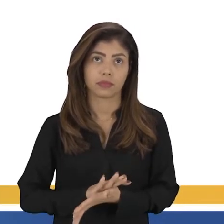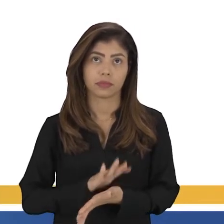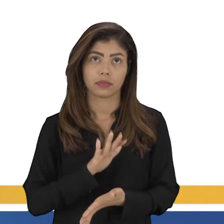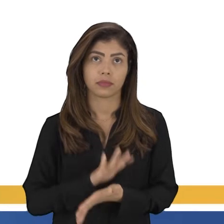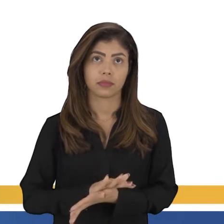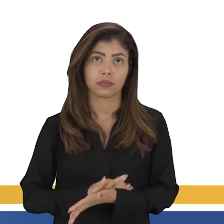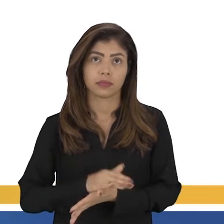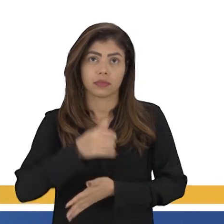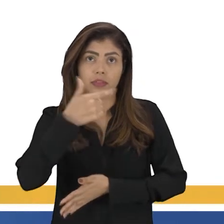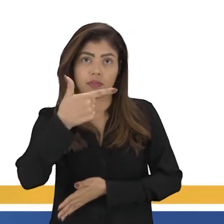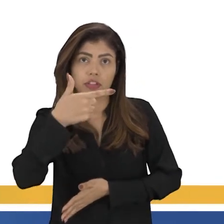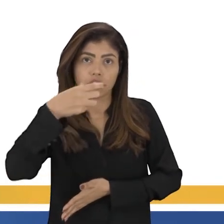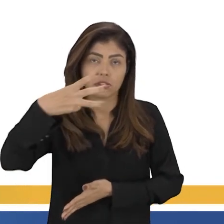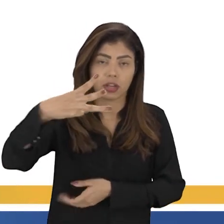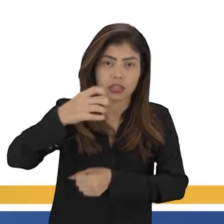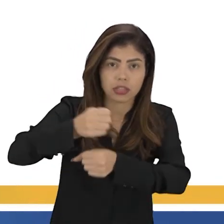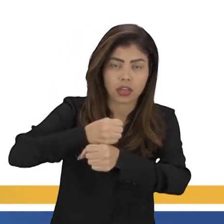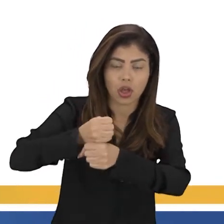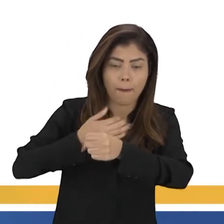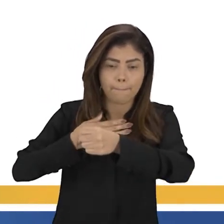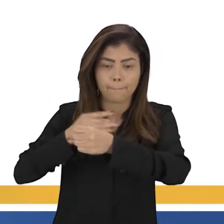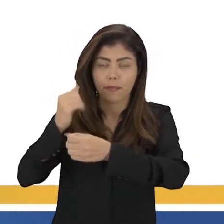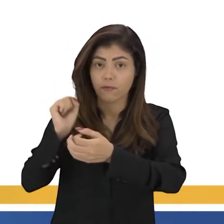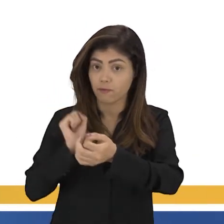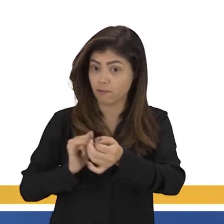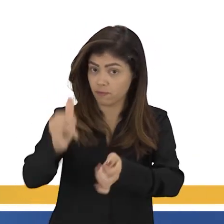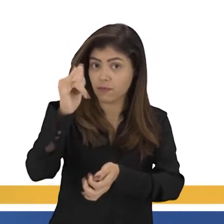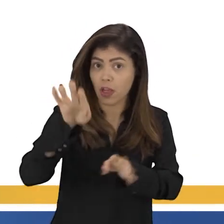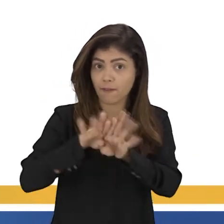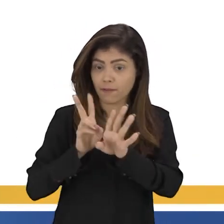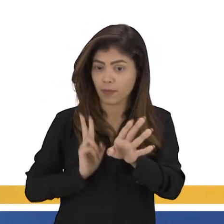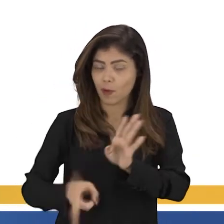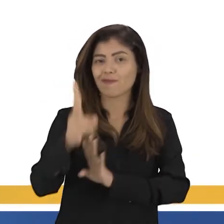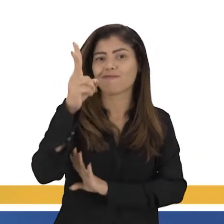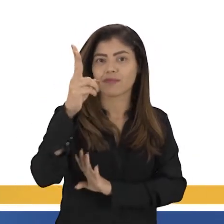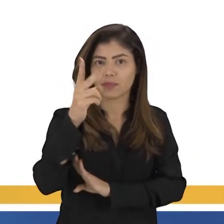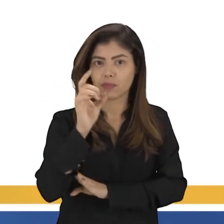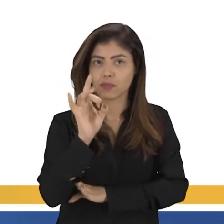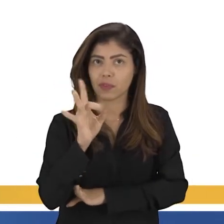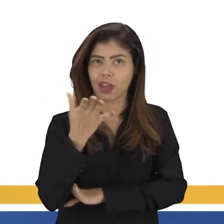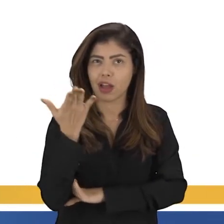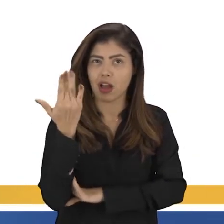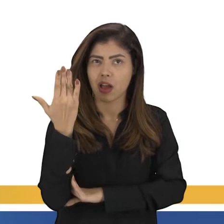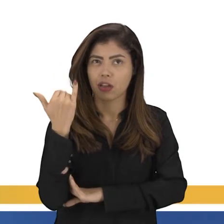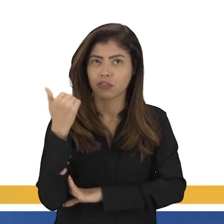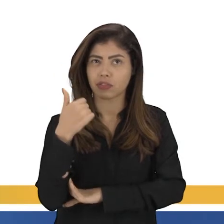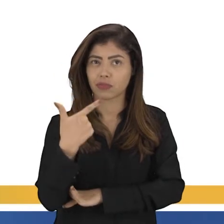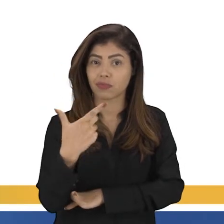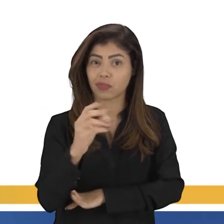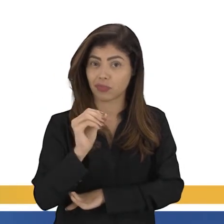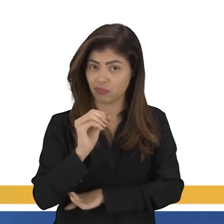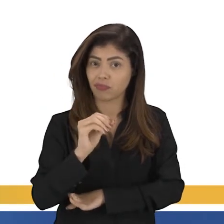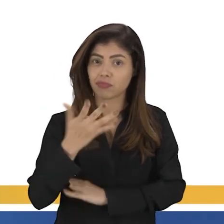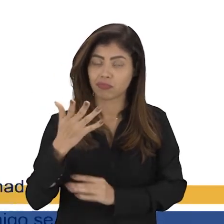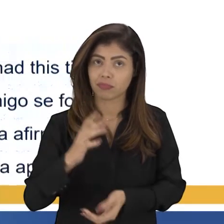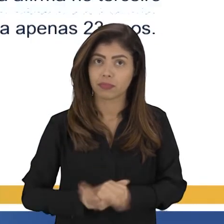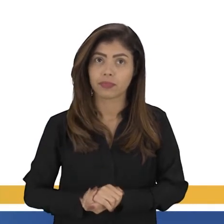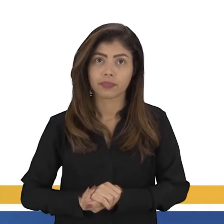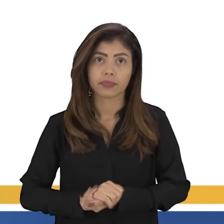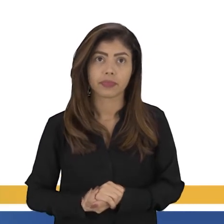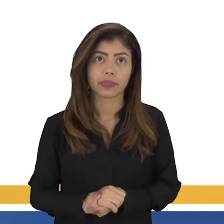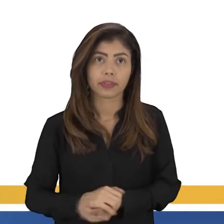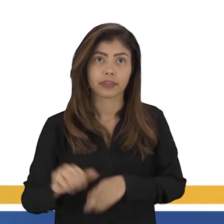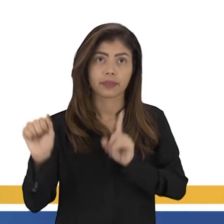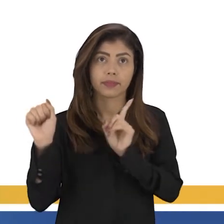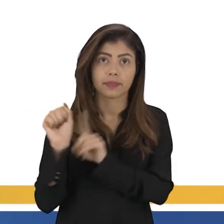ele partiu antes do seu tempo. Isso aqui tá com cara de que infelizmente o amigo morreu, né? Então é a letra